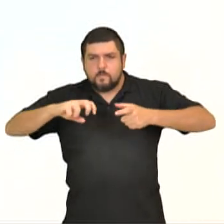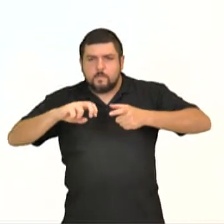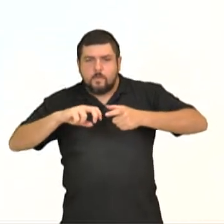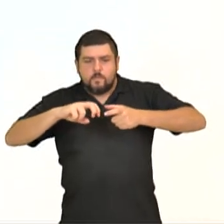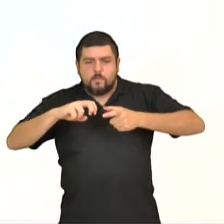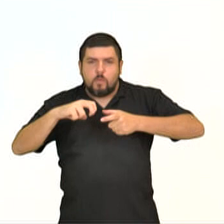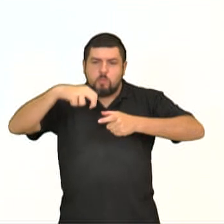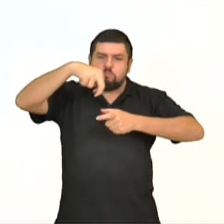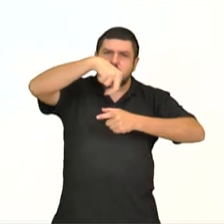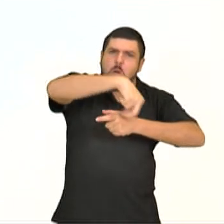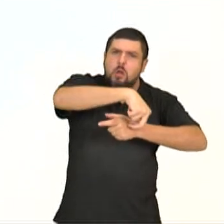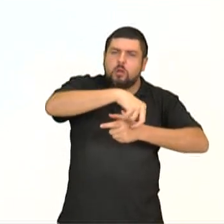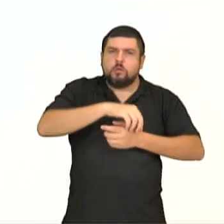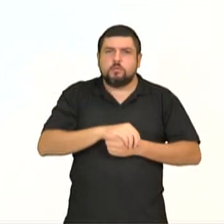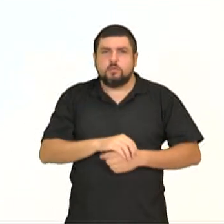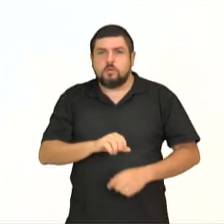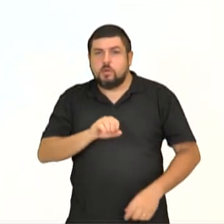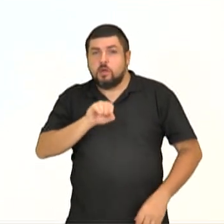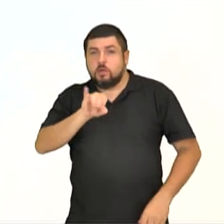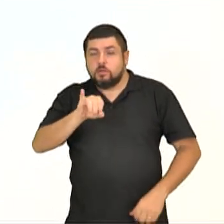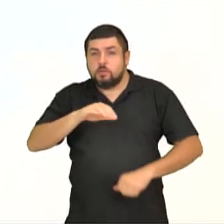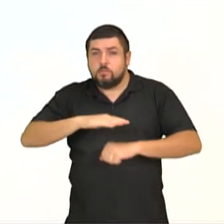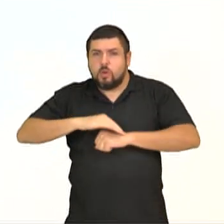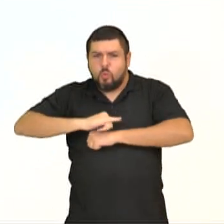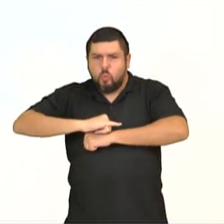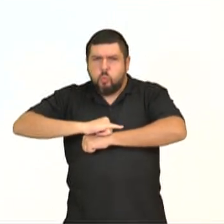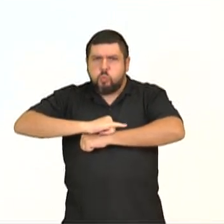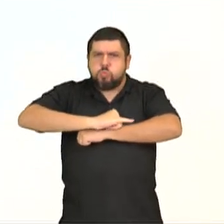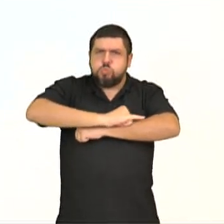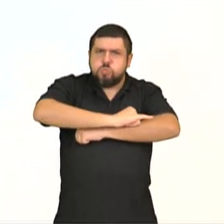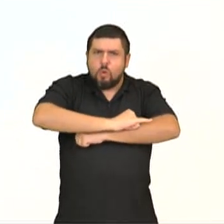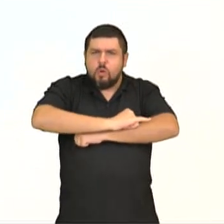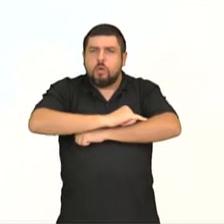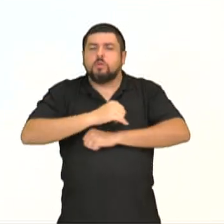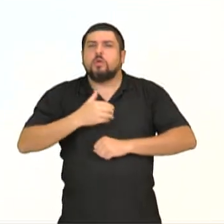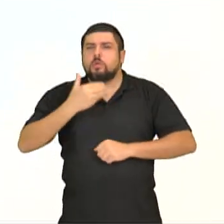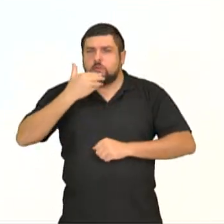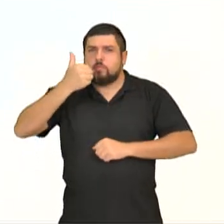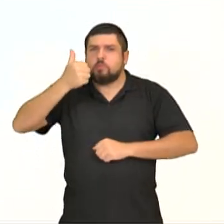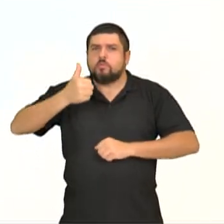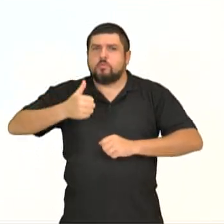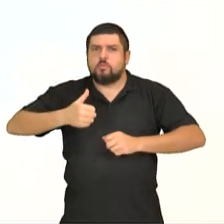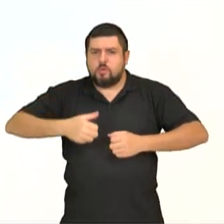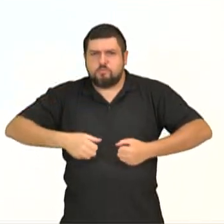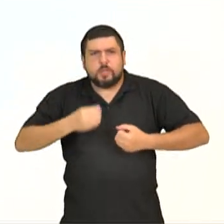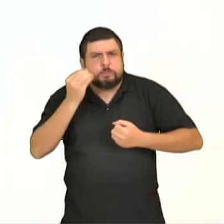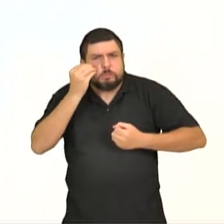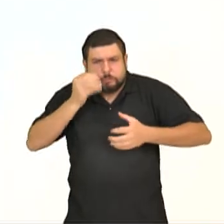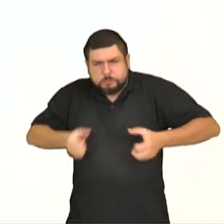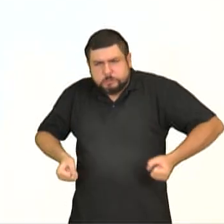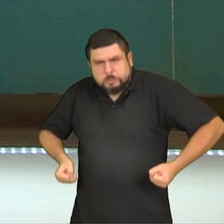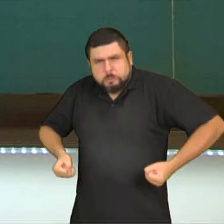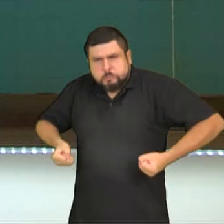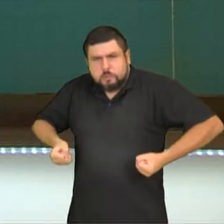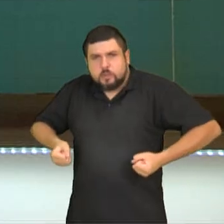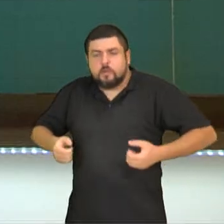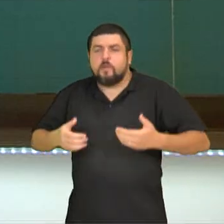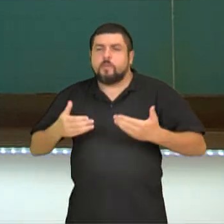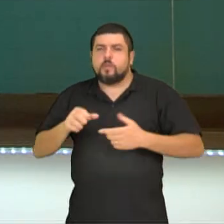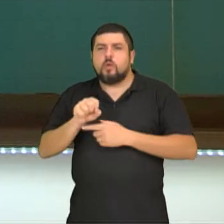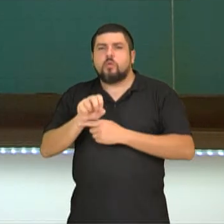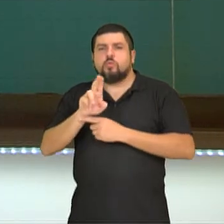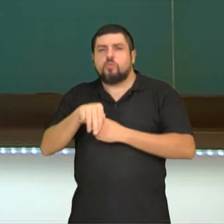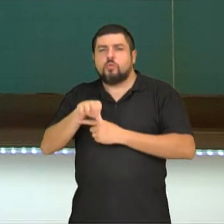Quanto mais pesada a pessoa for, melhor é, porque você não consegue movimentar ela. Então, por isso que os lutadores de sumô têm um peso mais